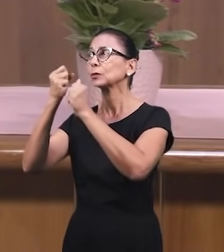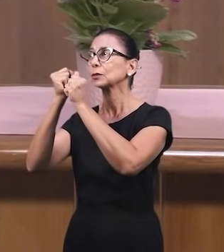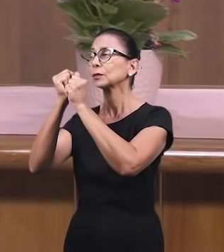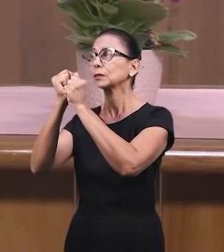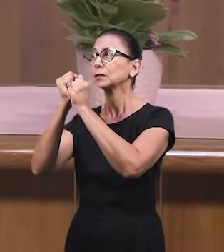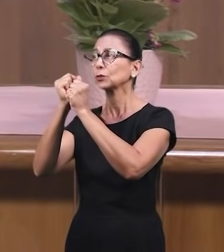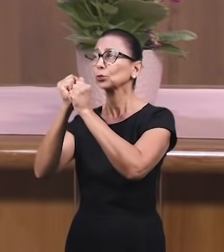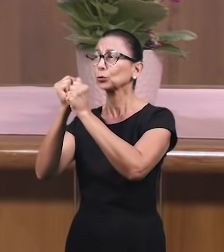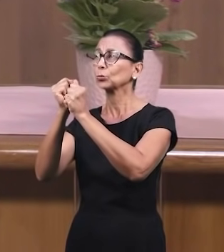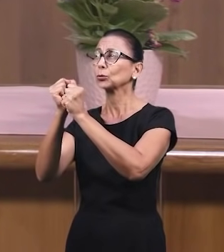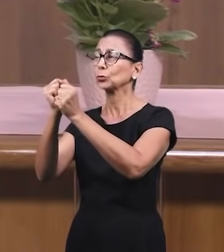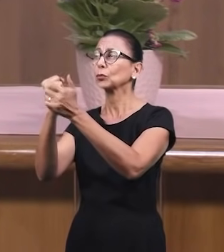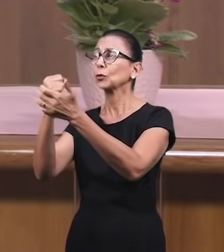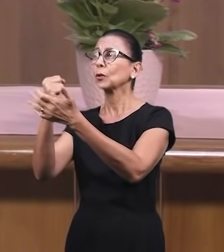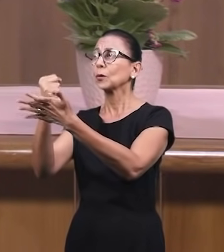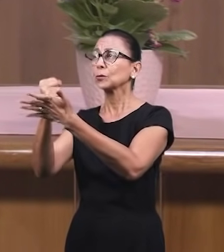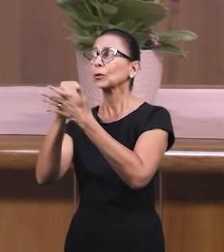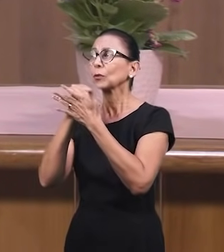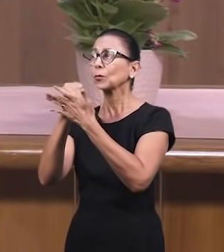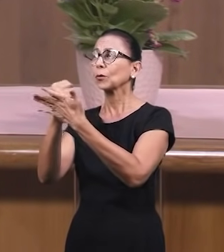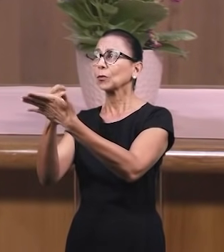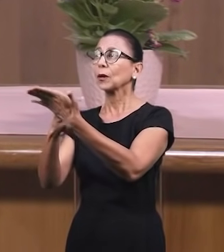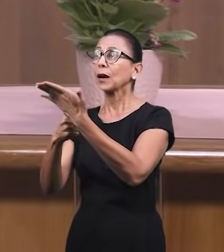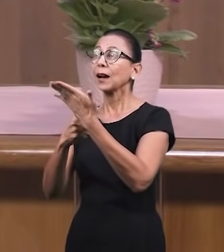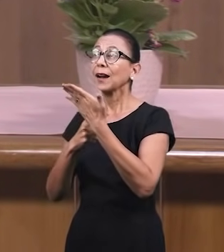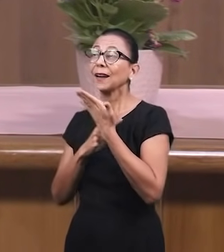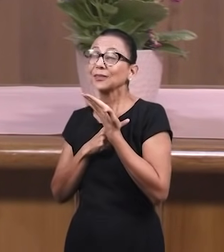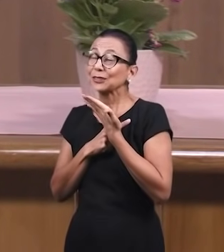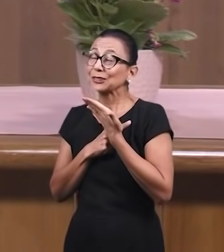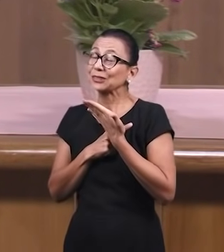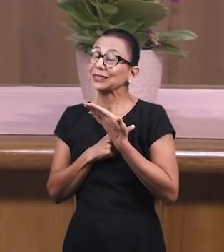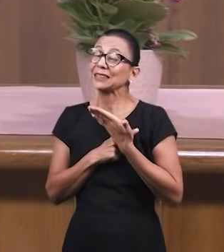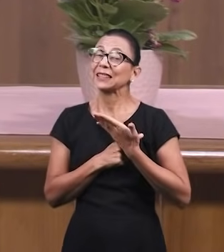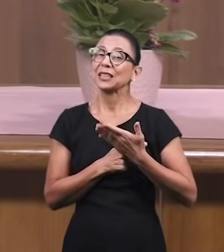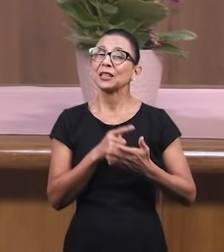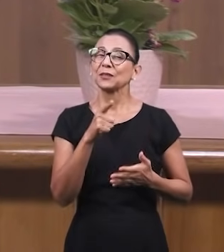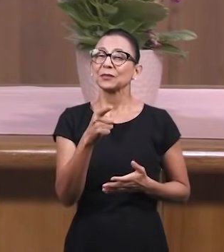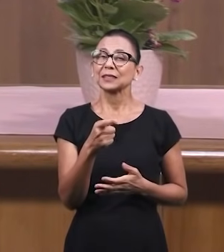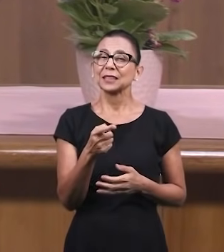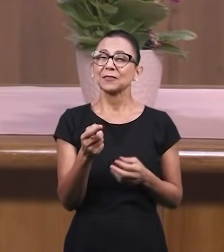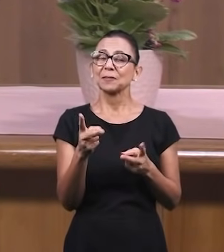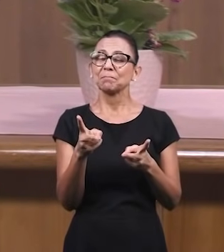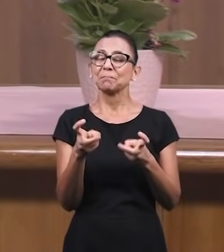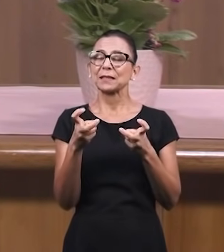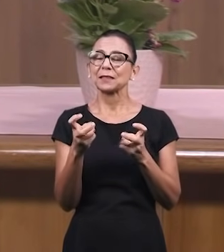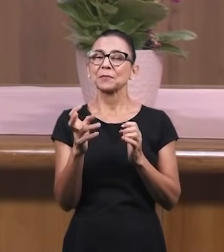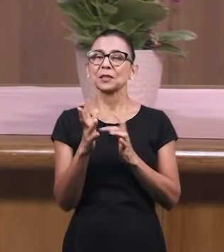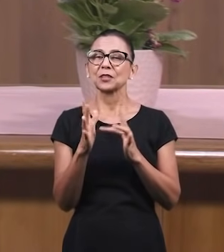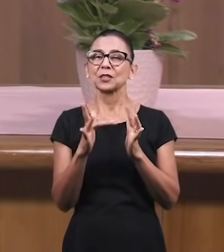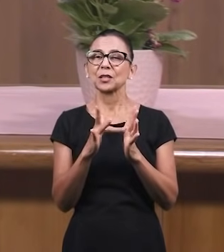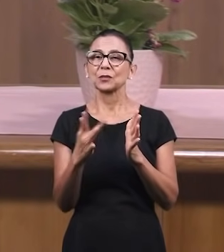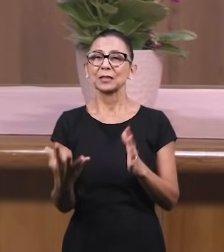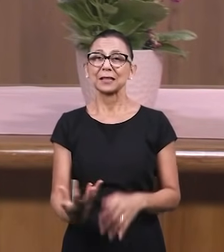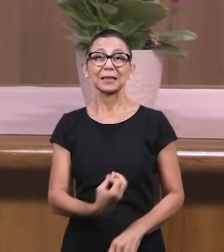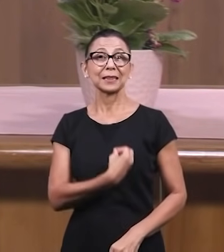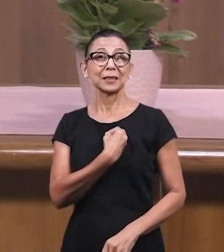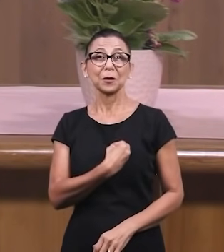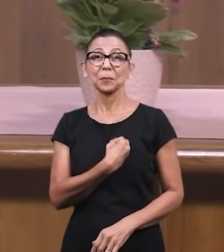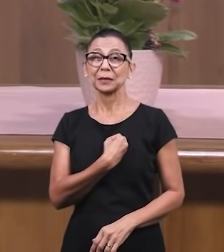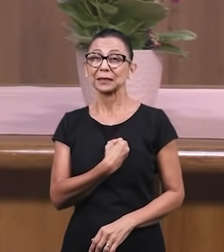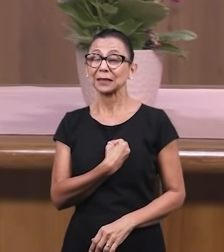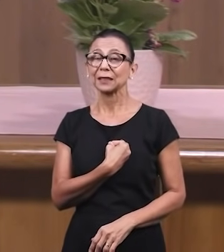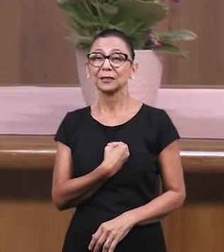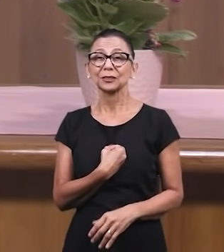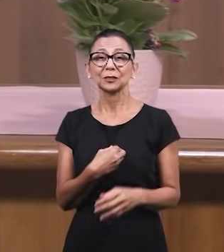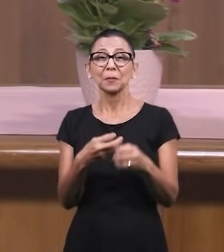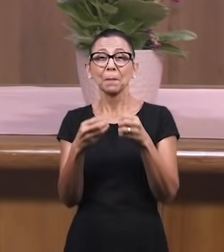a Ele, Ele está tão perto de você que nem o vento forte na sua vida vai lhe atrapalhar. E